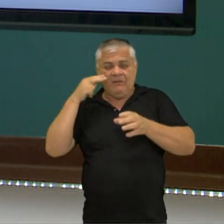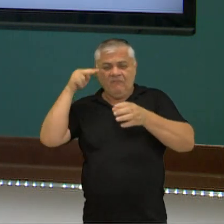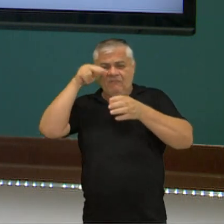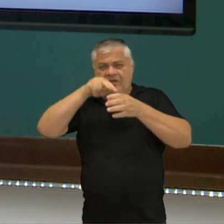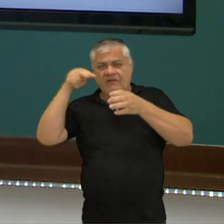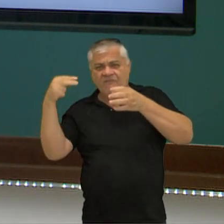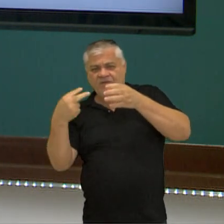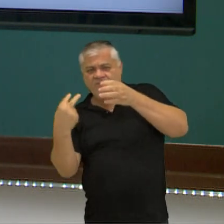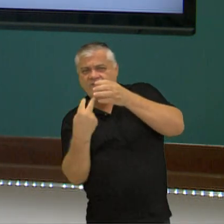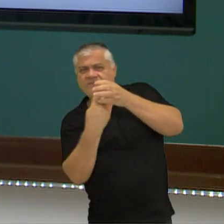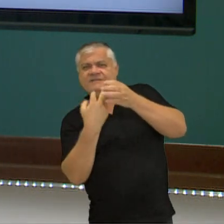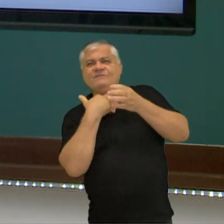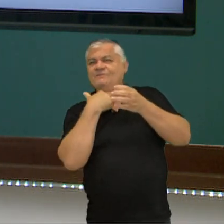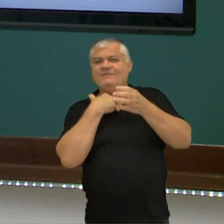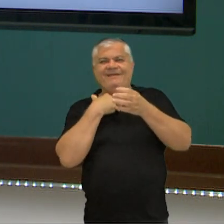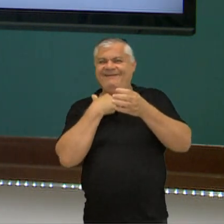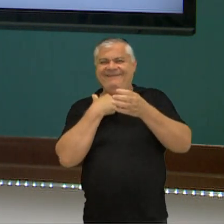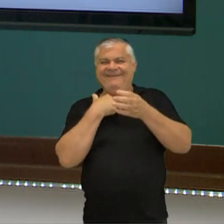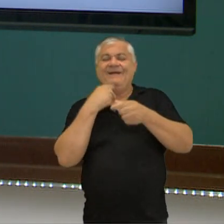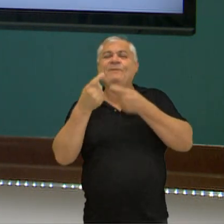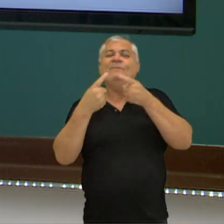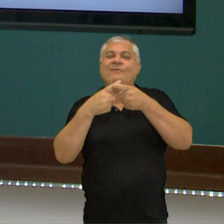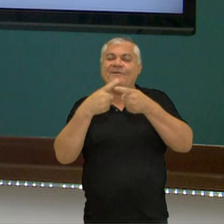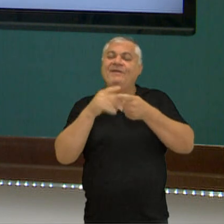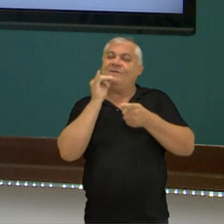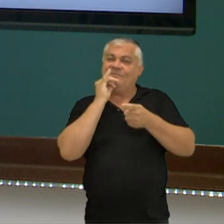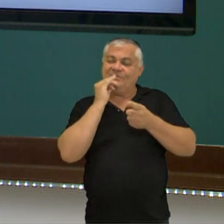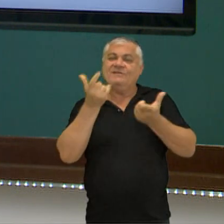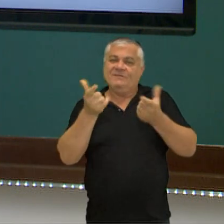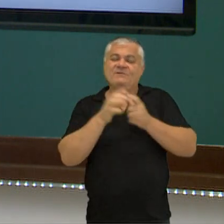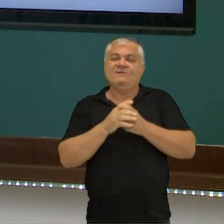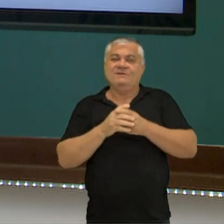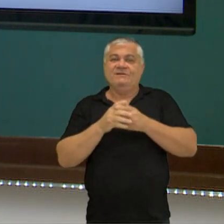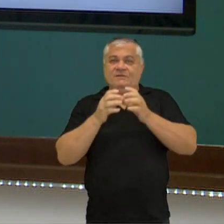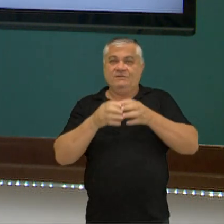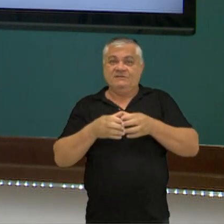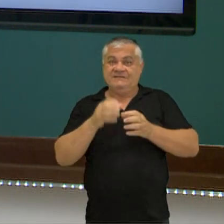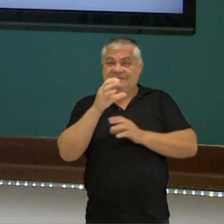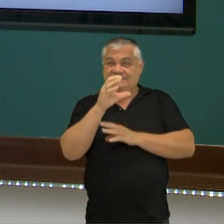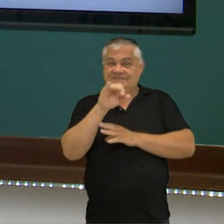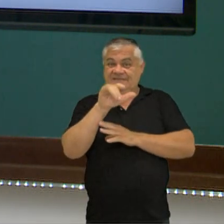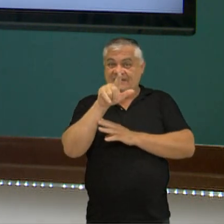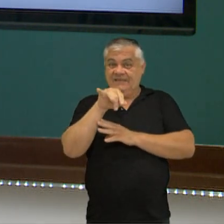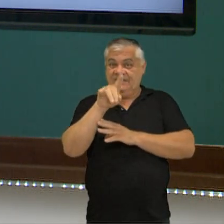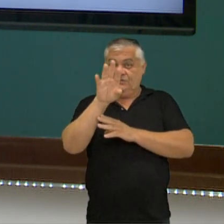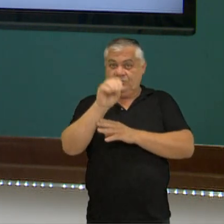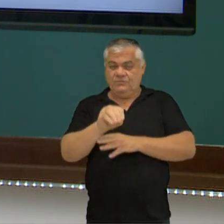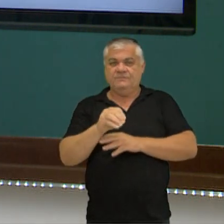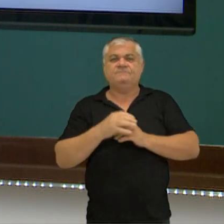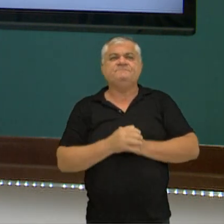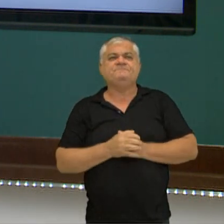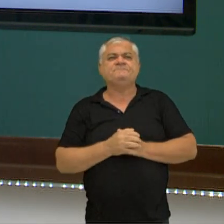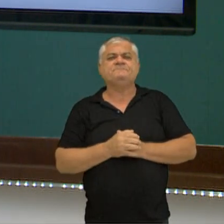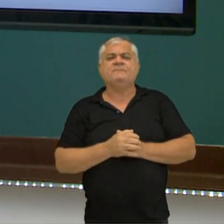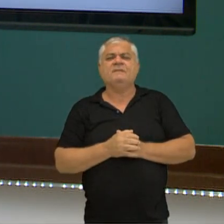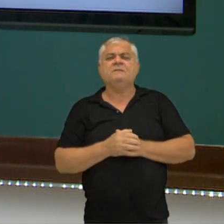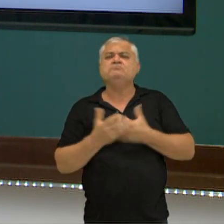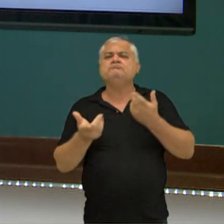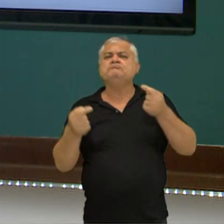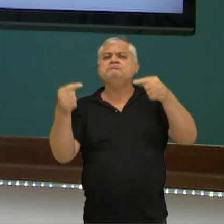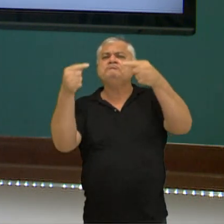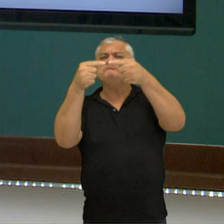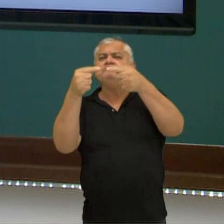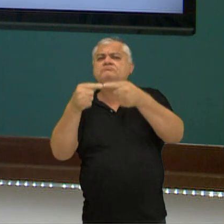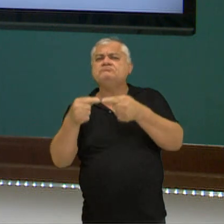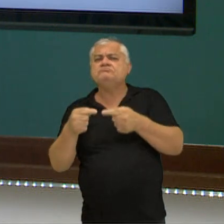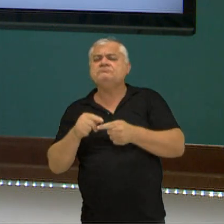ele estar contido num plano, como é o caso do nosso cilindro. A gente já vai esclarecer melhor sobre isso. Quais as aplicações